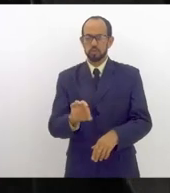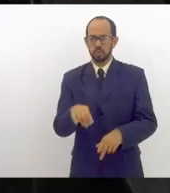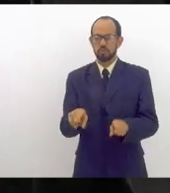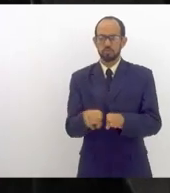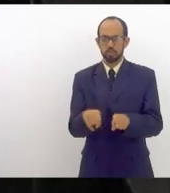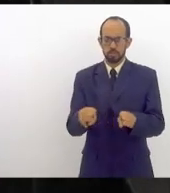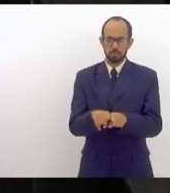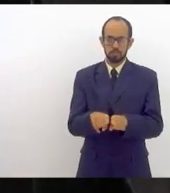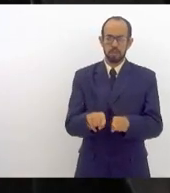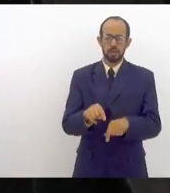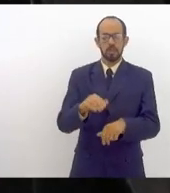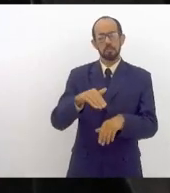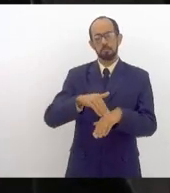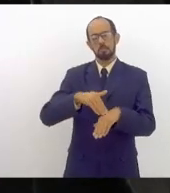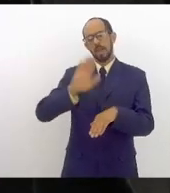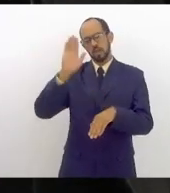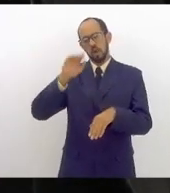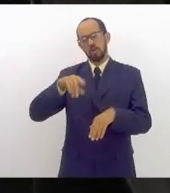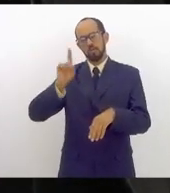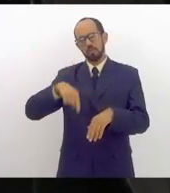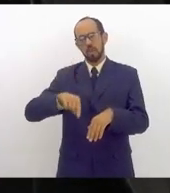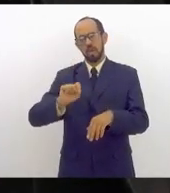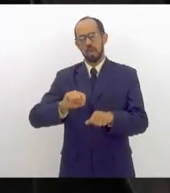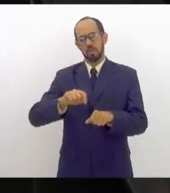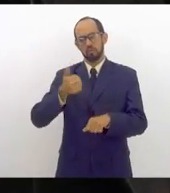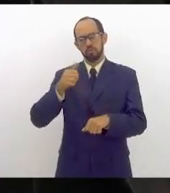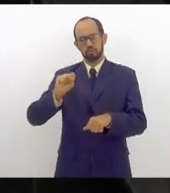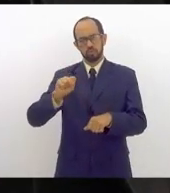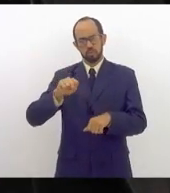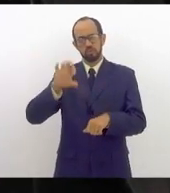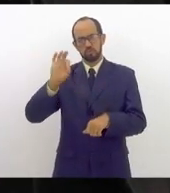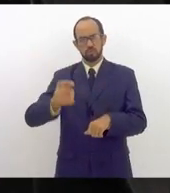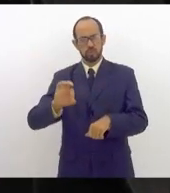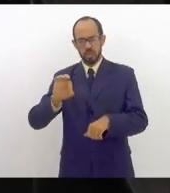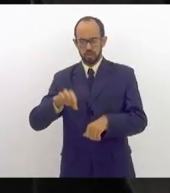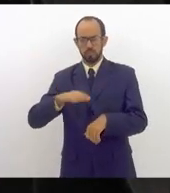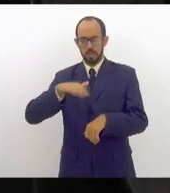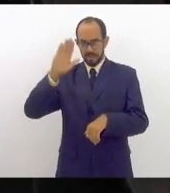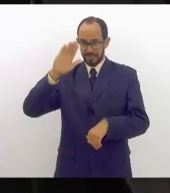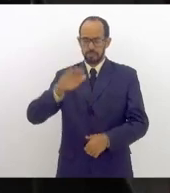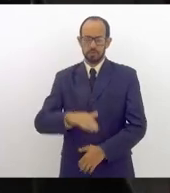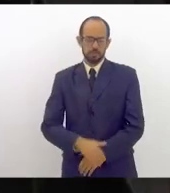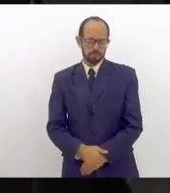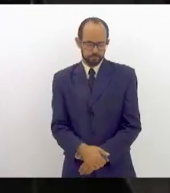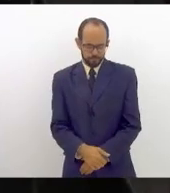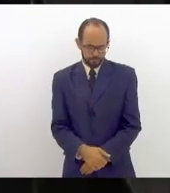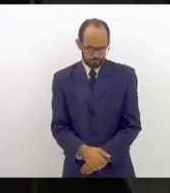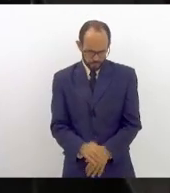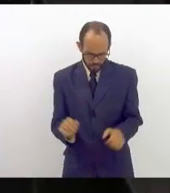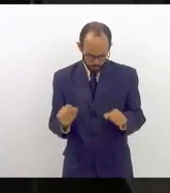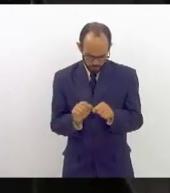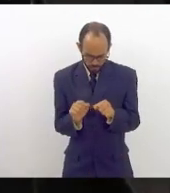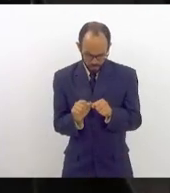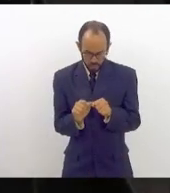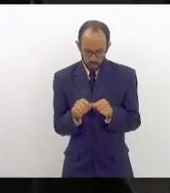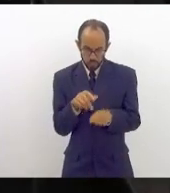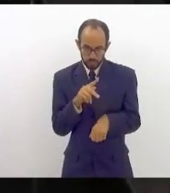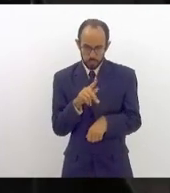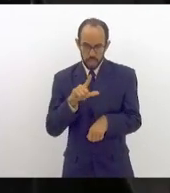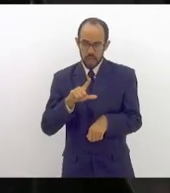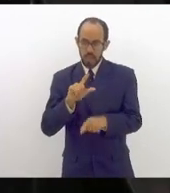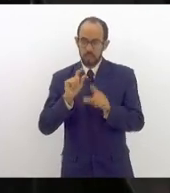do consumo maior que são superiores a 18%. Então, o que é que está fazendo o projeto de lei?